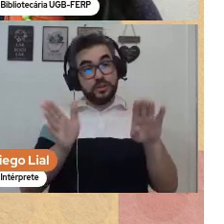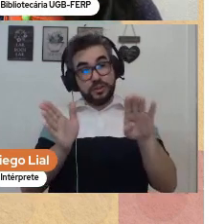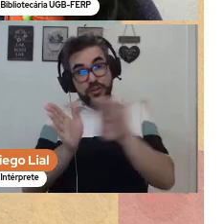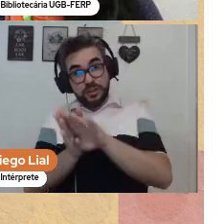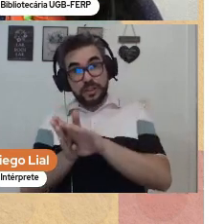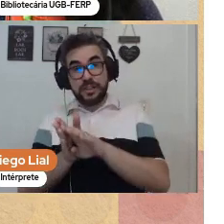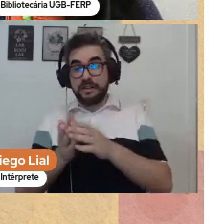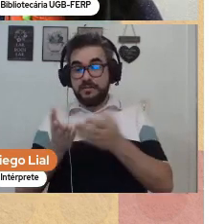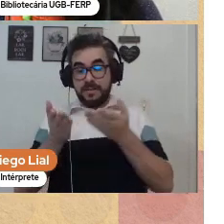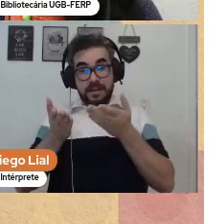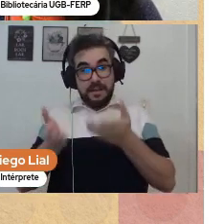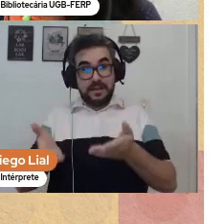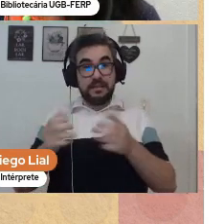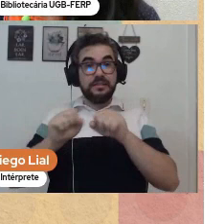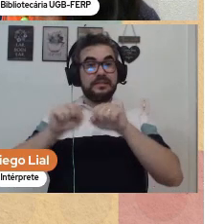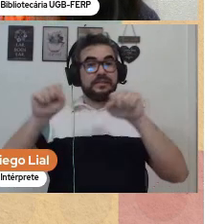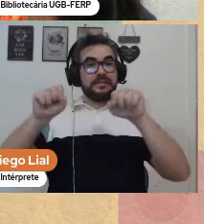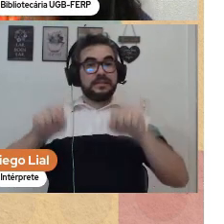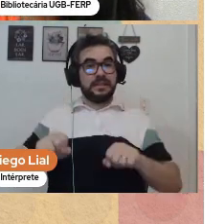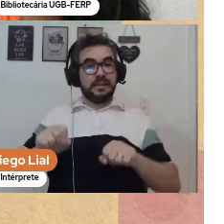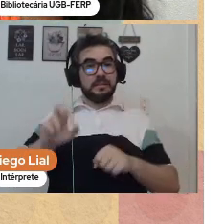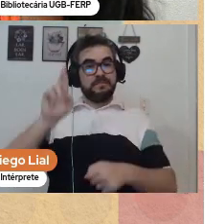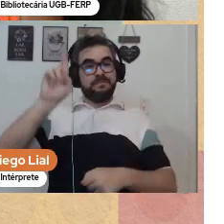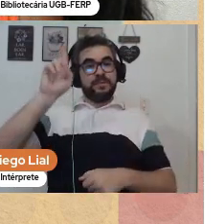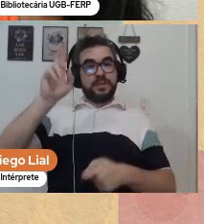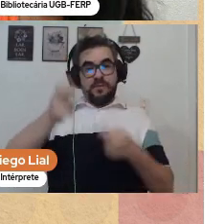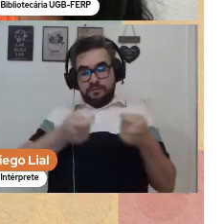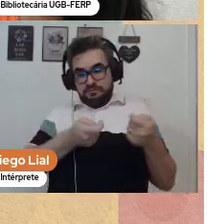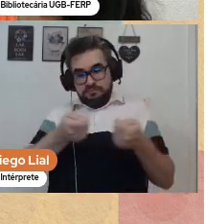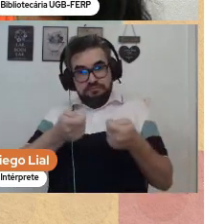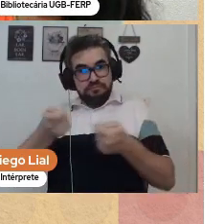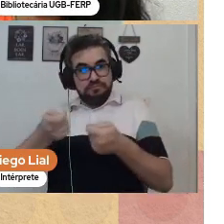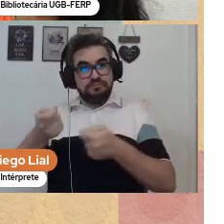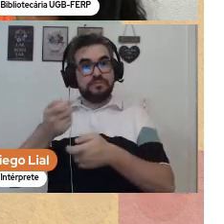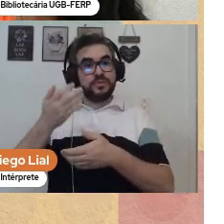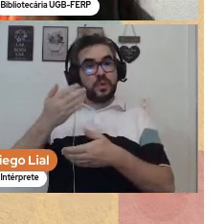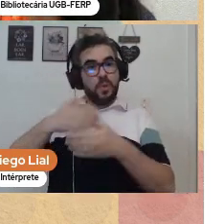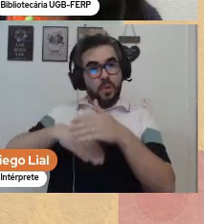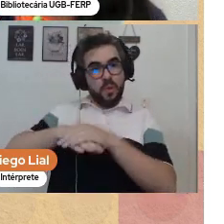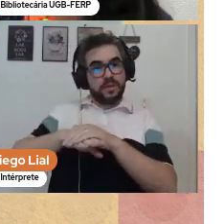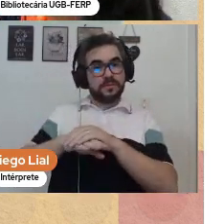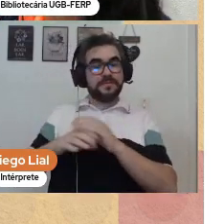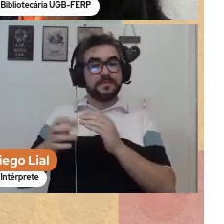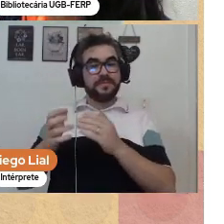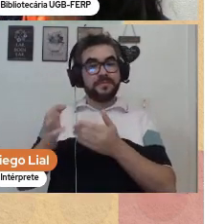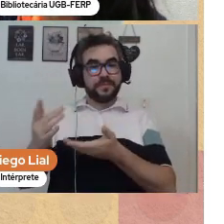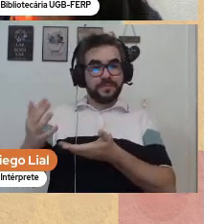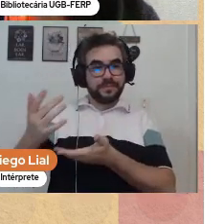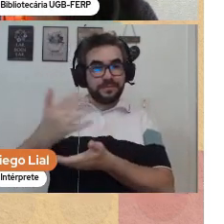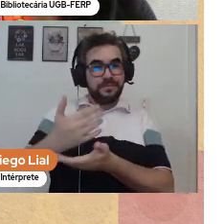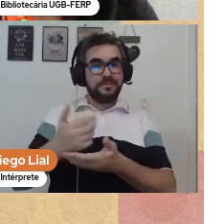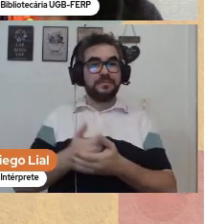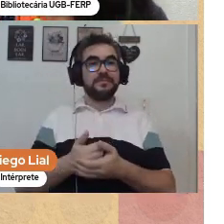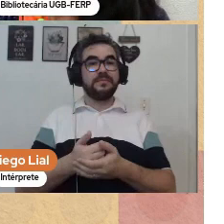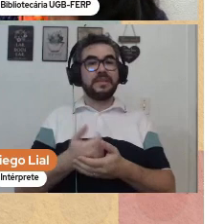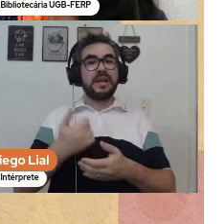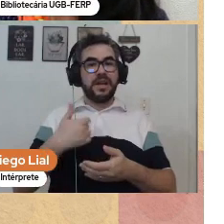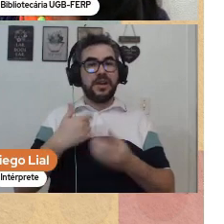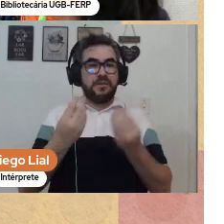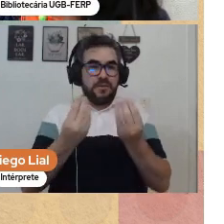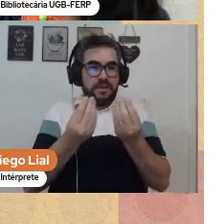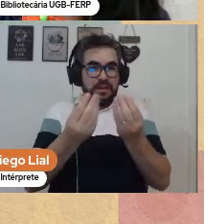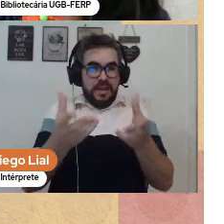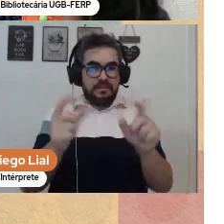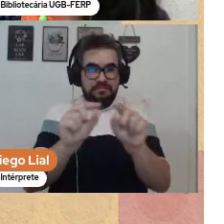arquivístico, né, nesse momento. E aqui eu deixo o SIGDA, né, e o link do SIGDA,